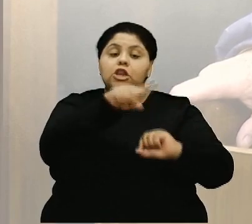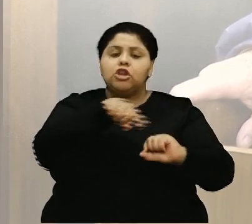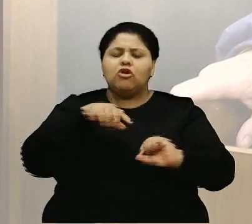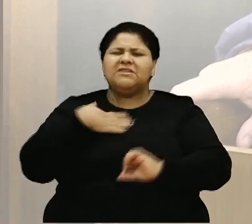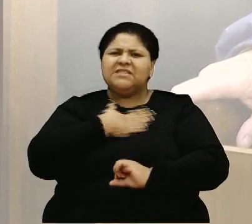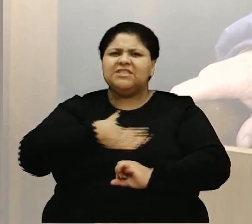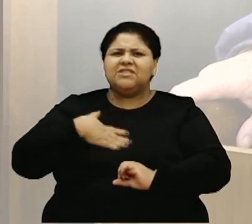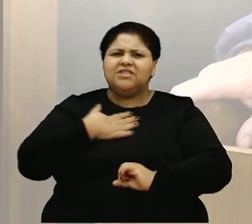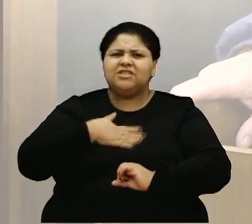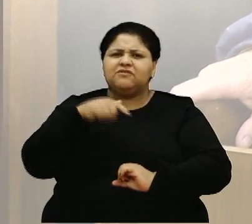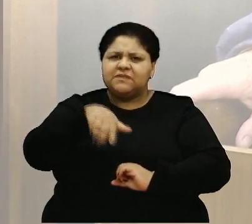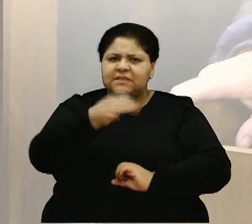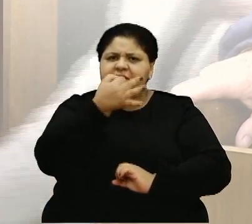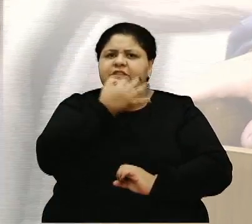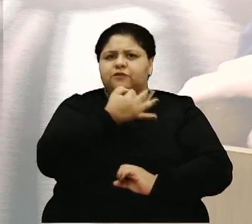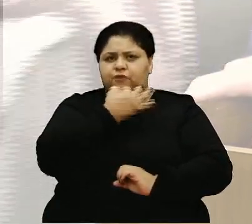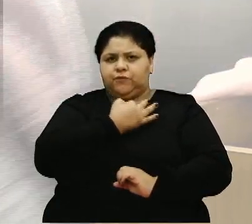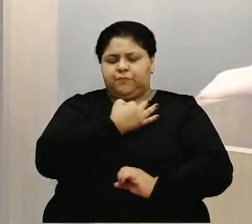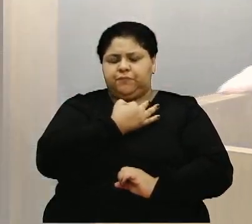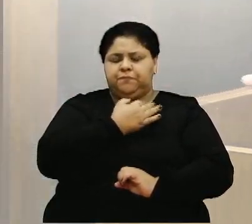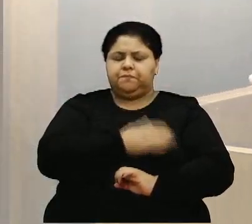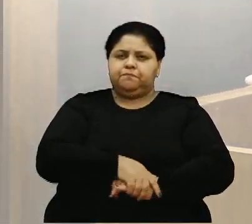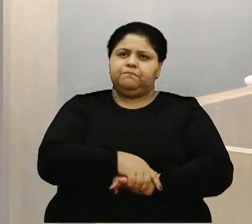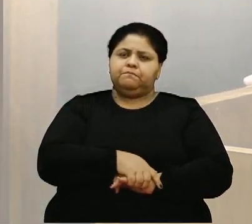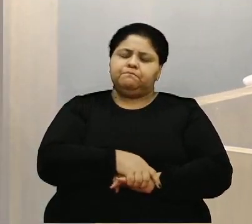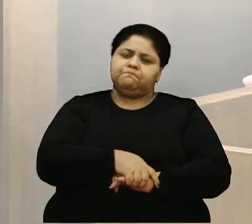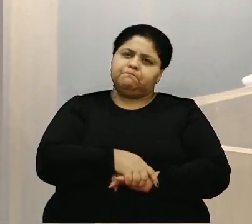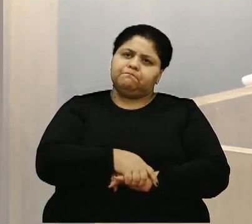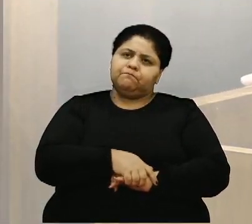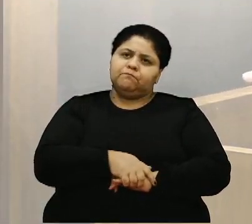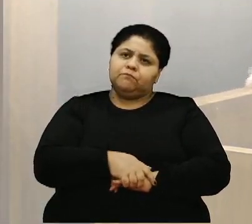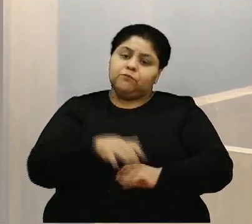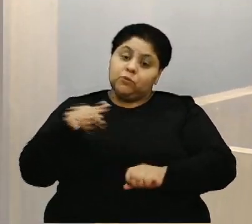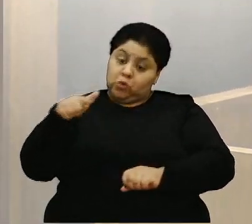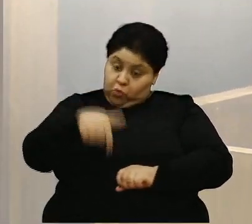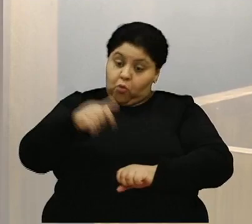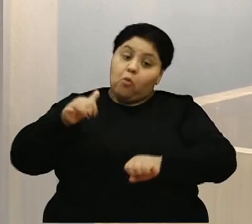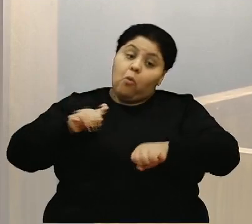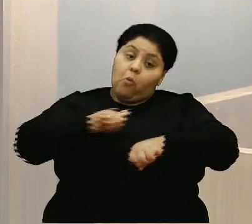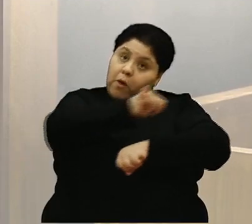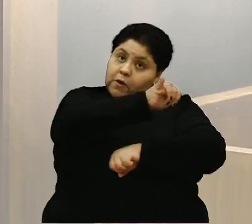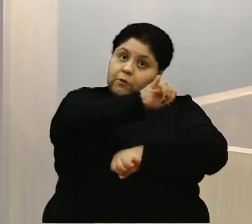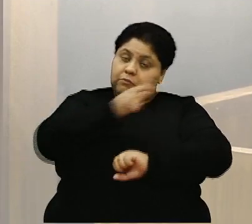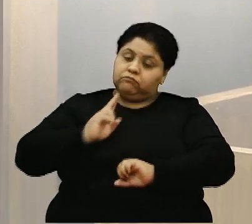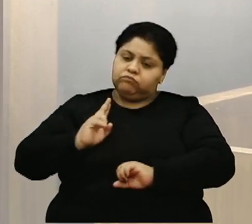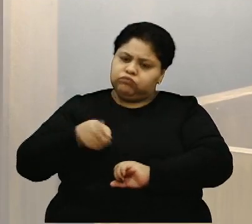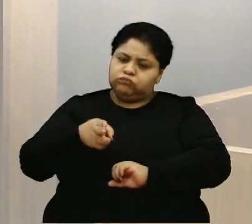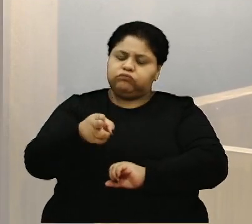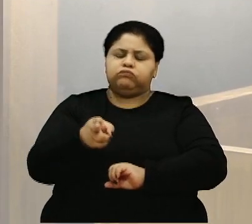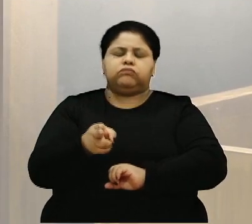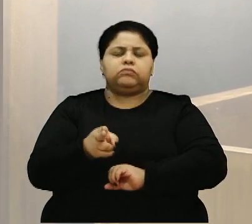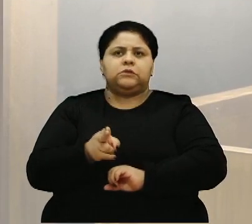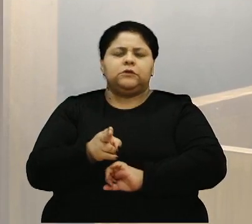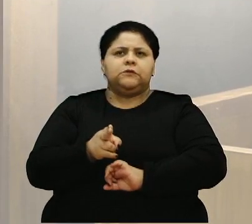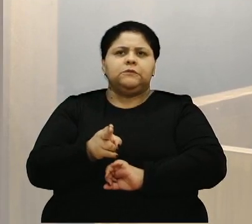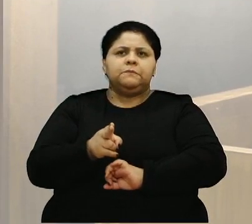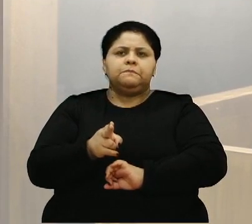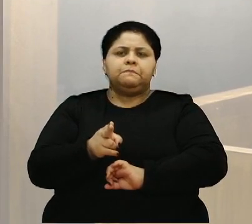sentindo aqui em Caxias. O nosso aeroporto sempre foi um aeroporto